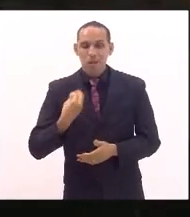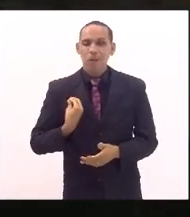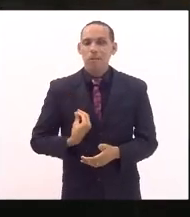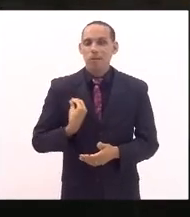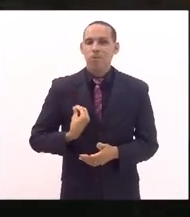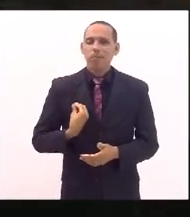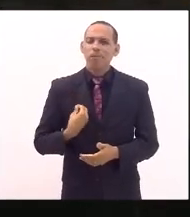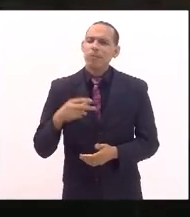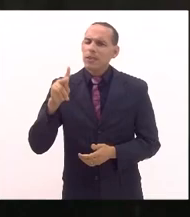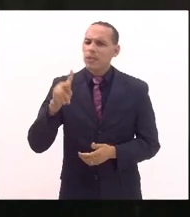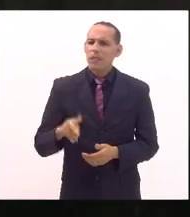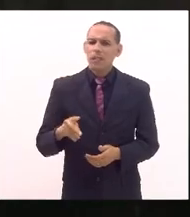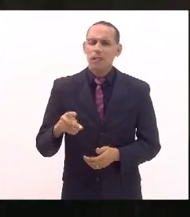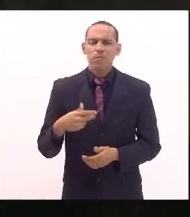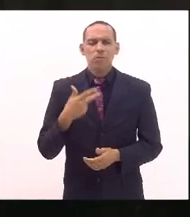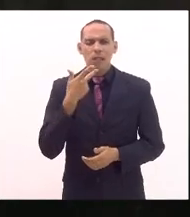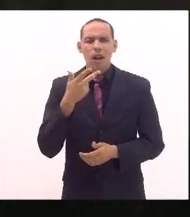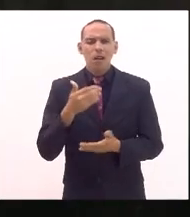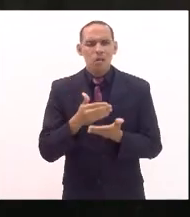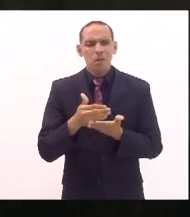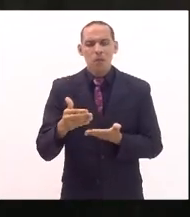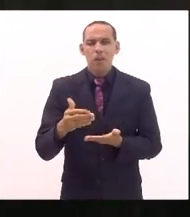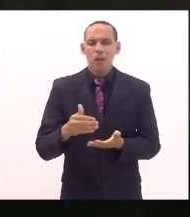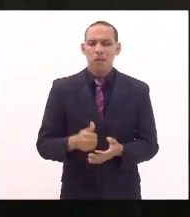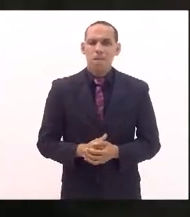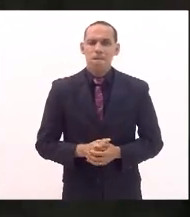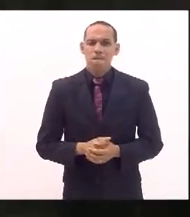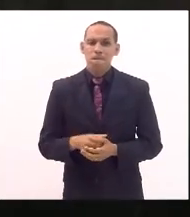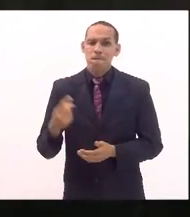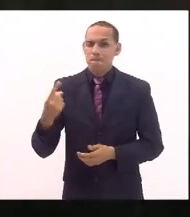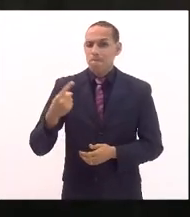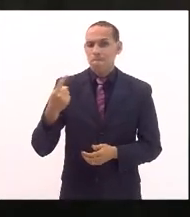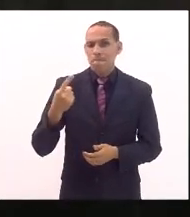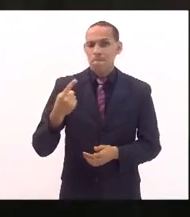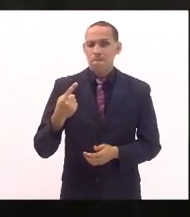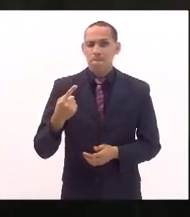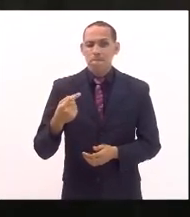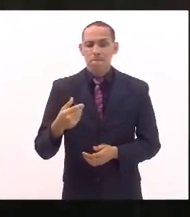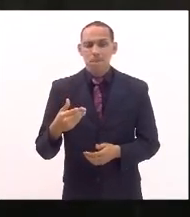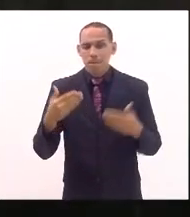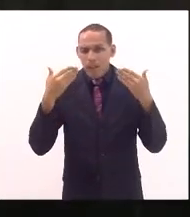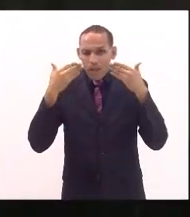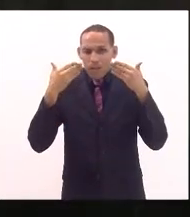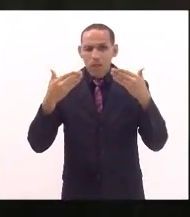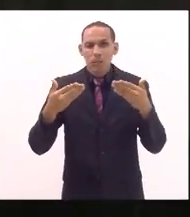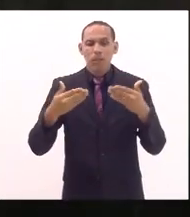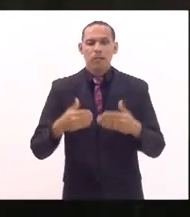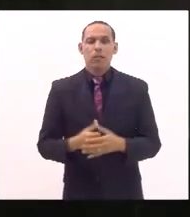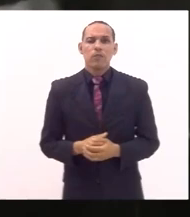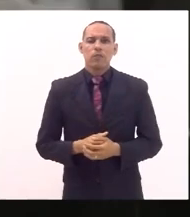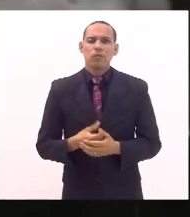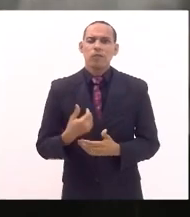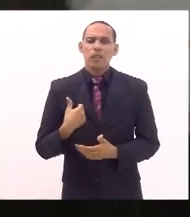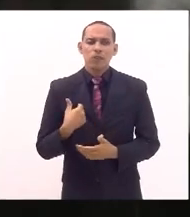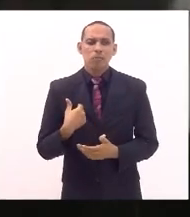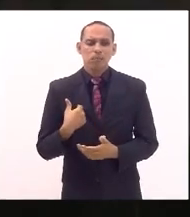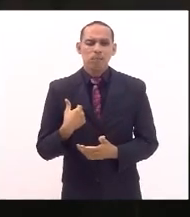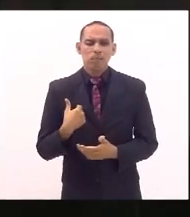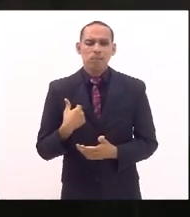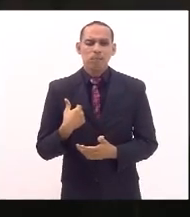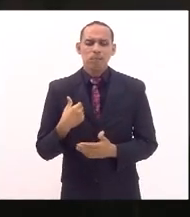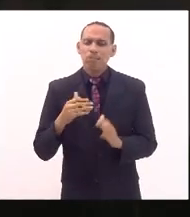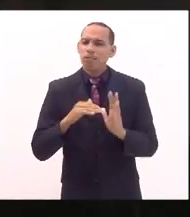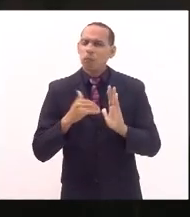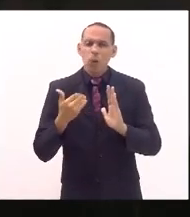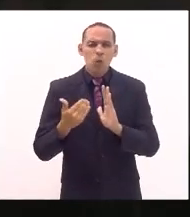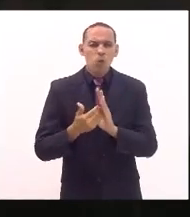o presidente iniciou minha fala primeiro manifestão do meu total e